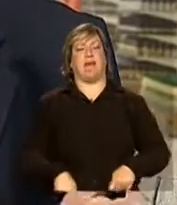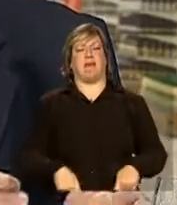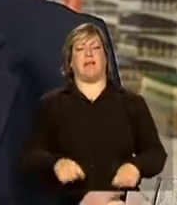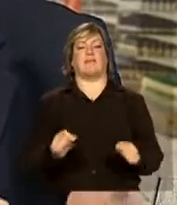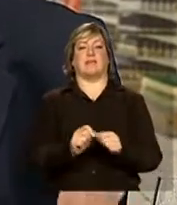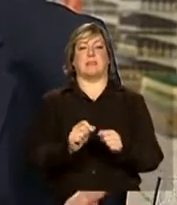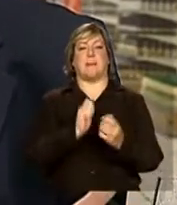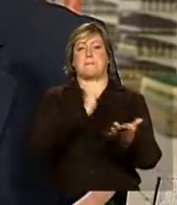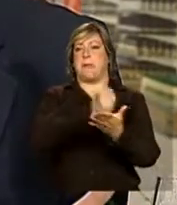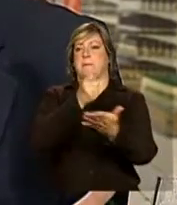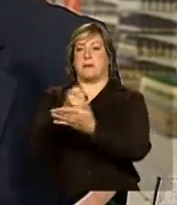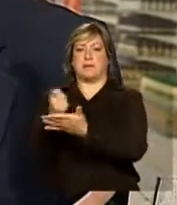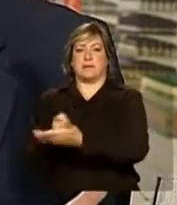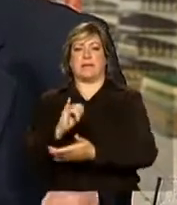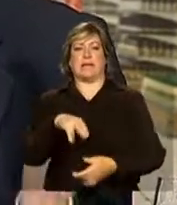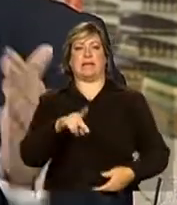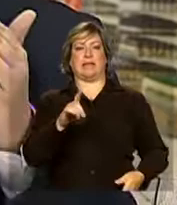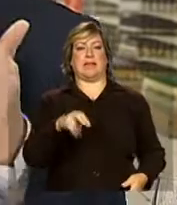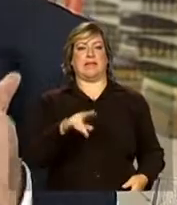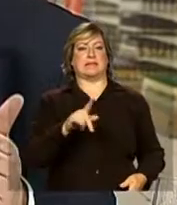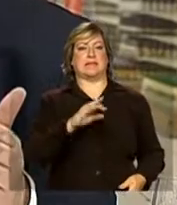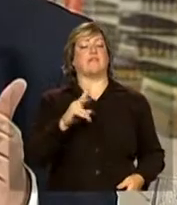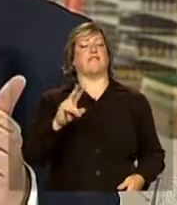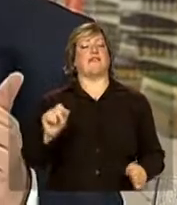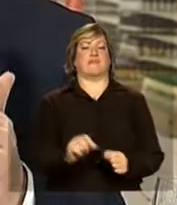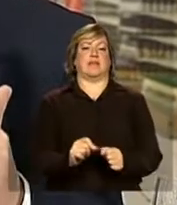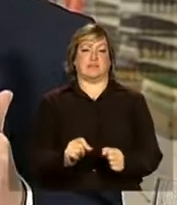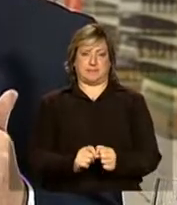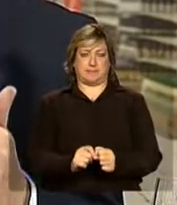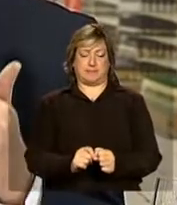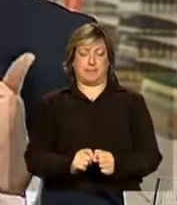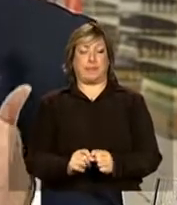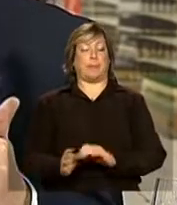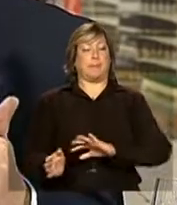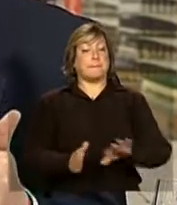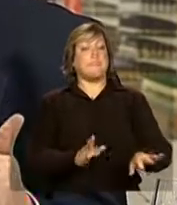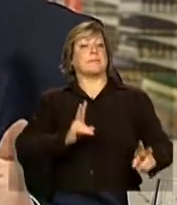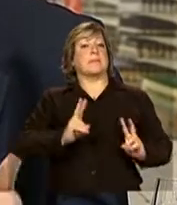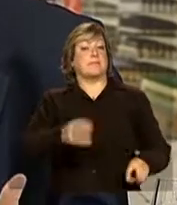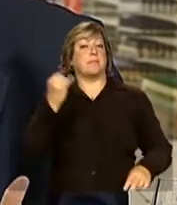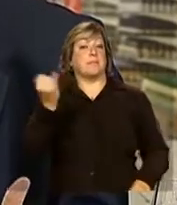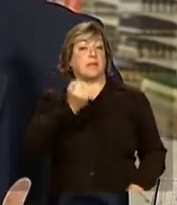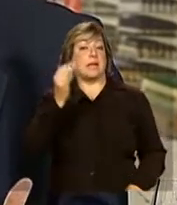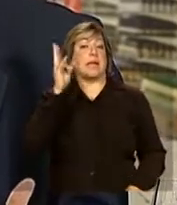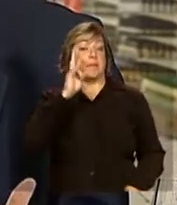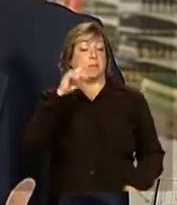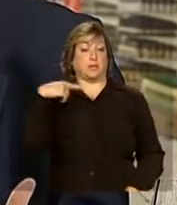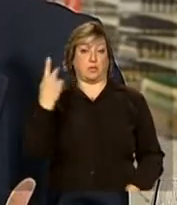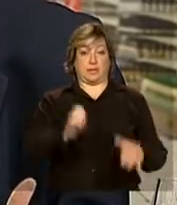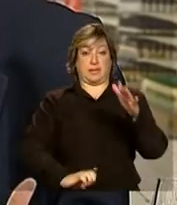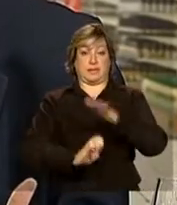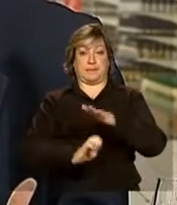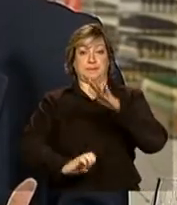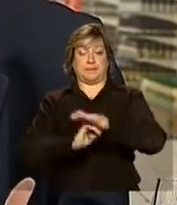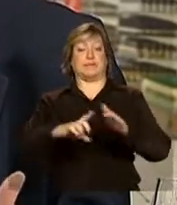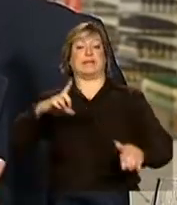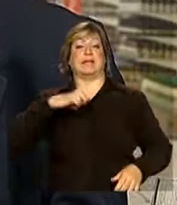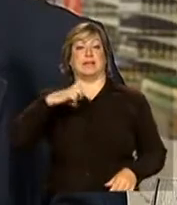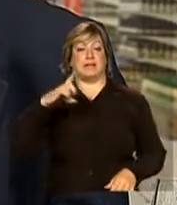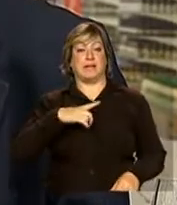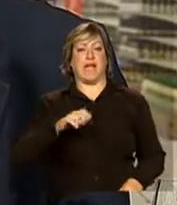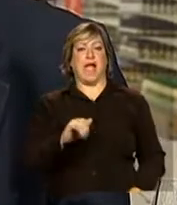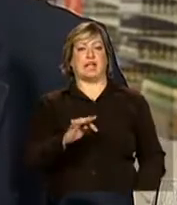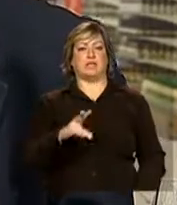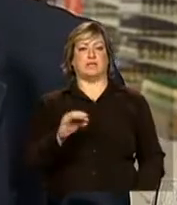às indenizações que ele vai fazer. Sempre é importante lembrar que as empresas que têm ativos